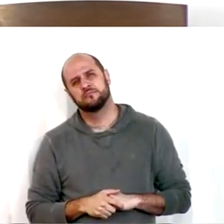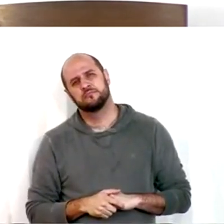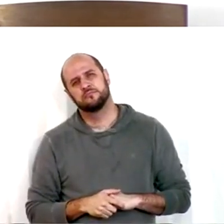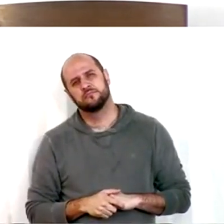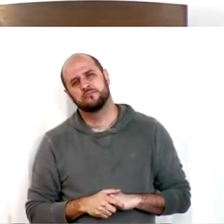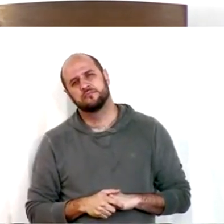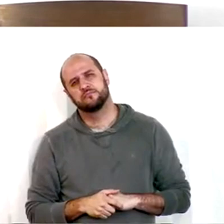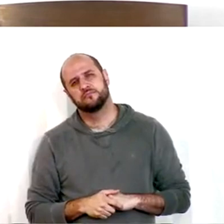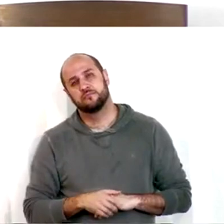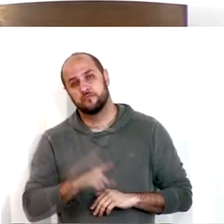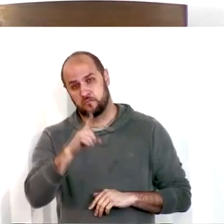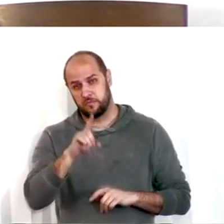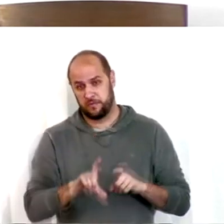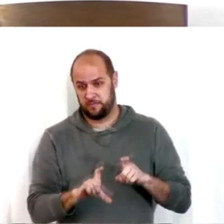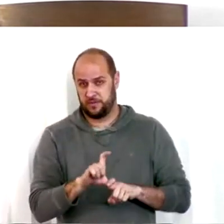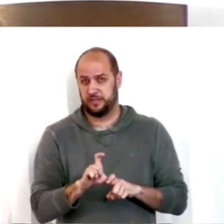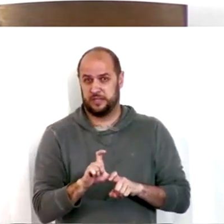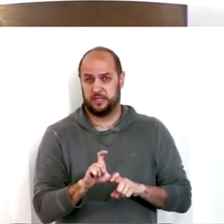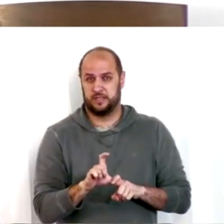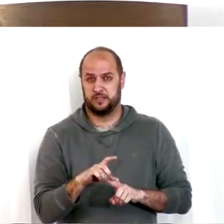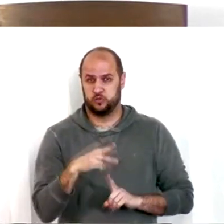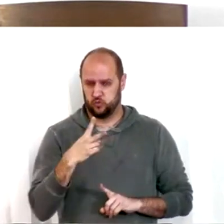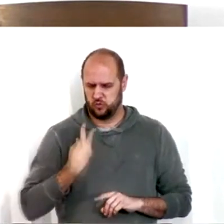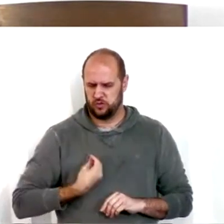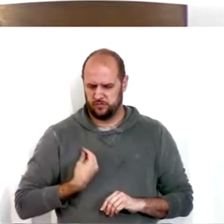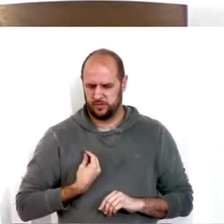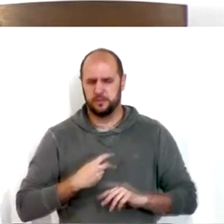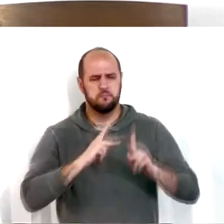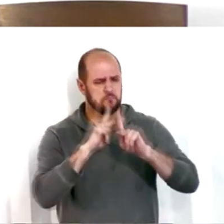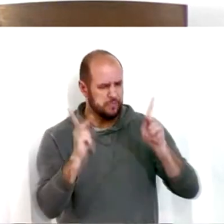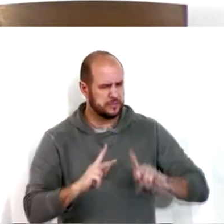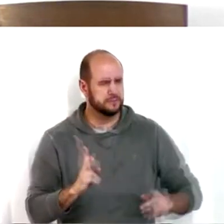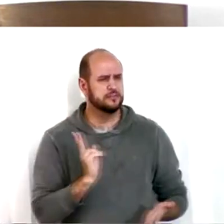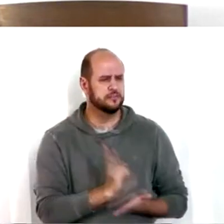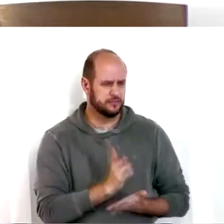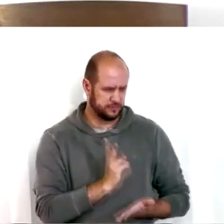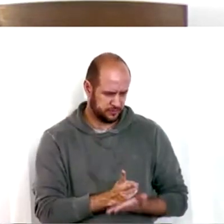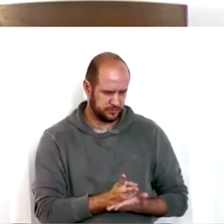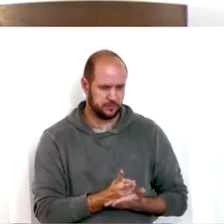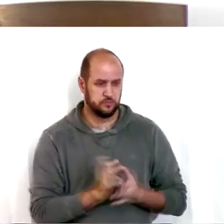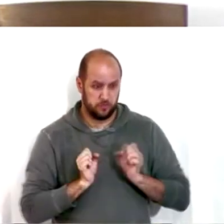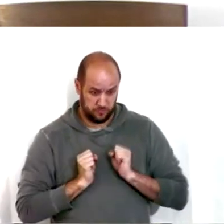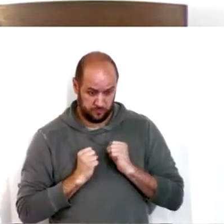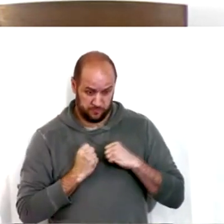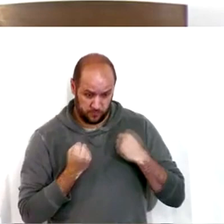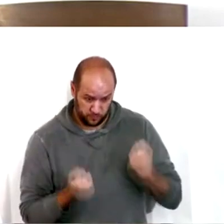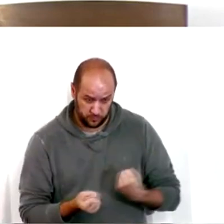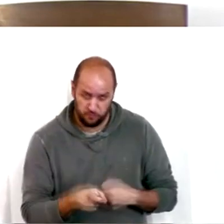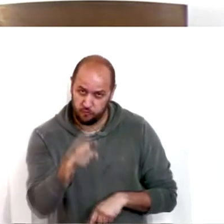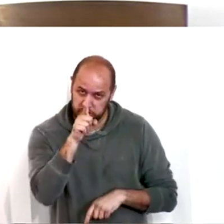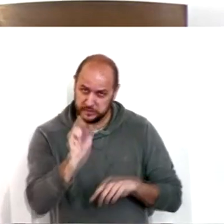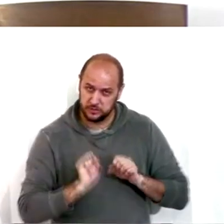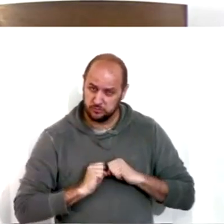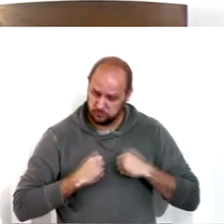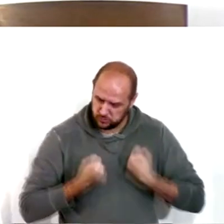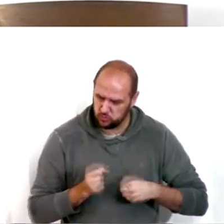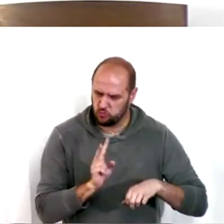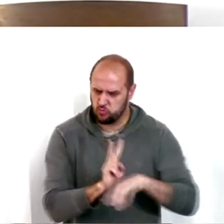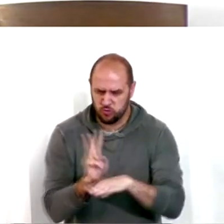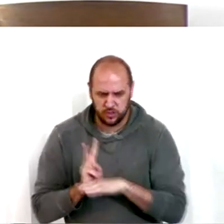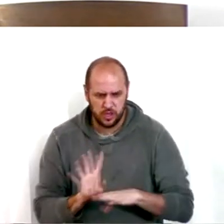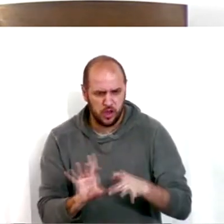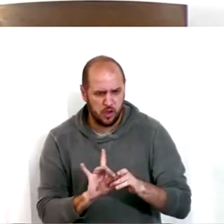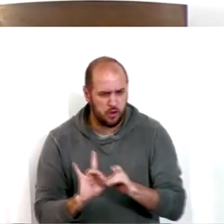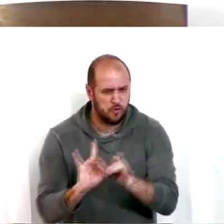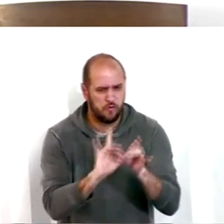No que depender de vós, tende paz com todos os homens. No que depender de vós, esforcem-se para zelar pela